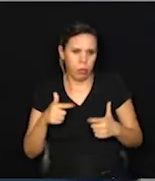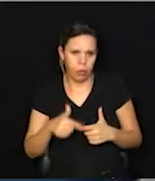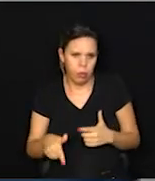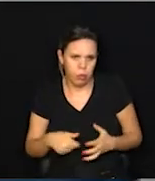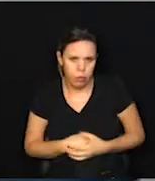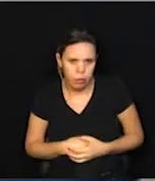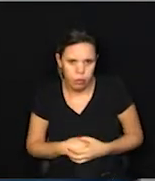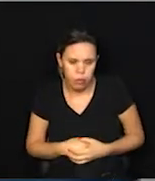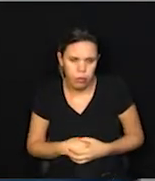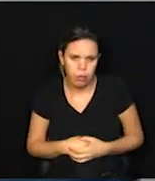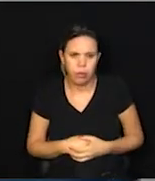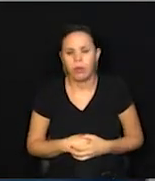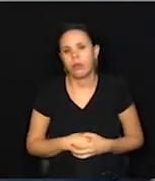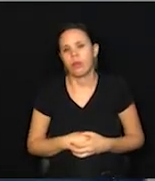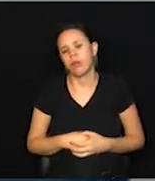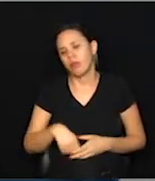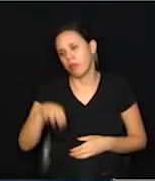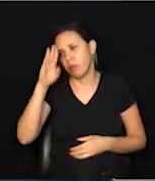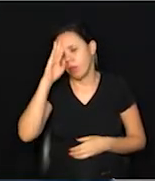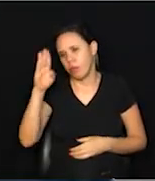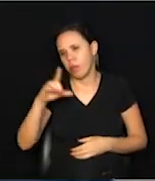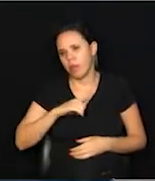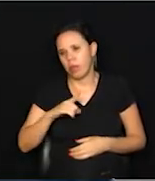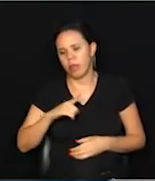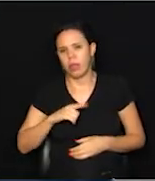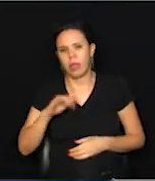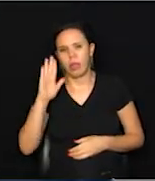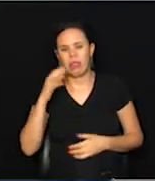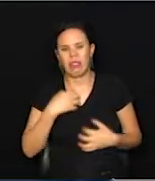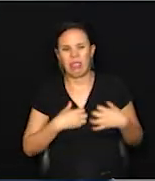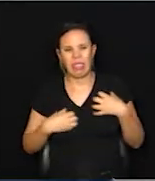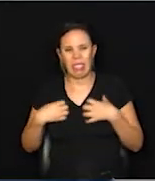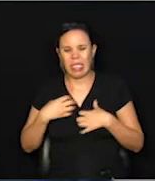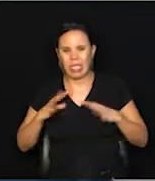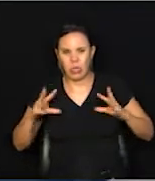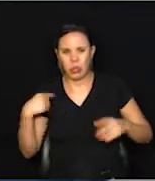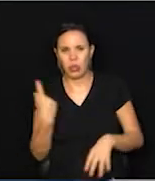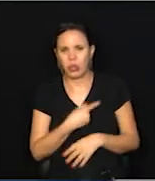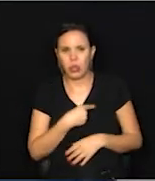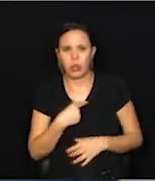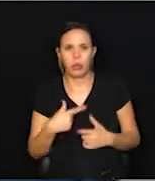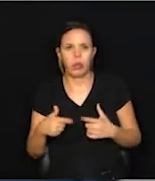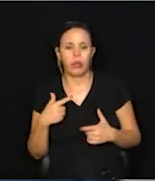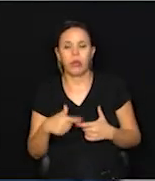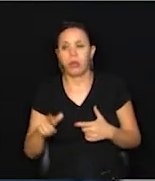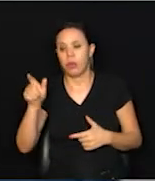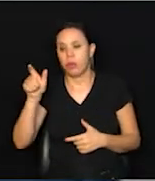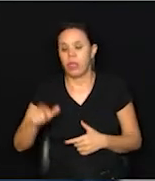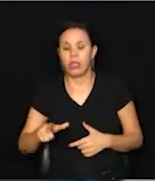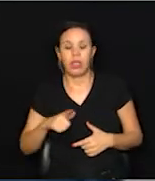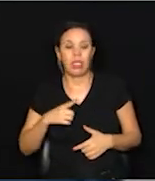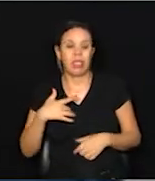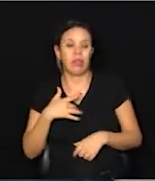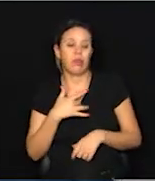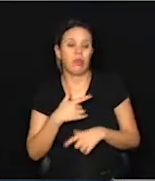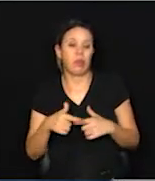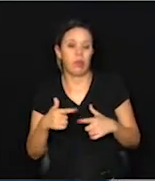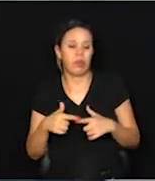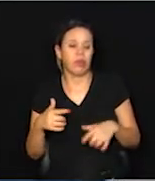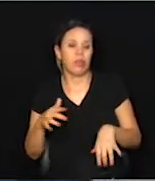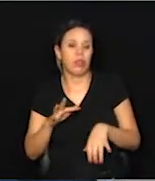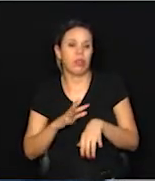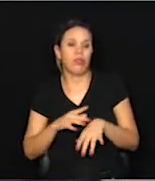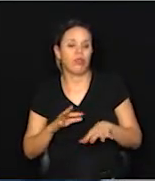de liberar, principalmente, o que mais está incomodando todos nós, são os casos oncológicos. Se você perder o